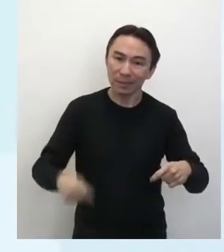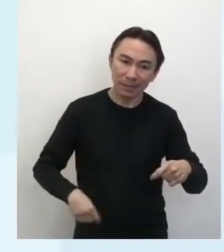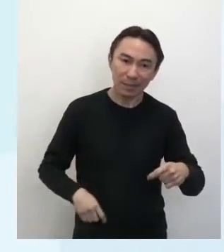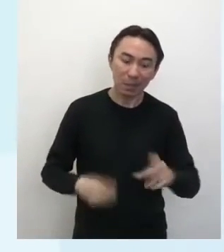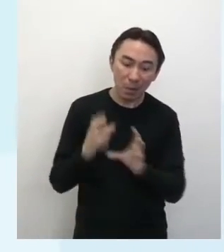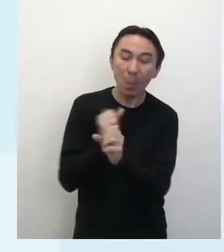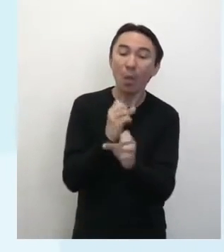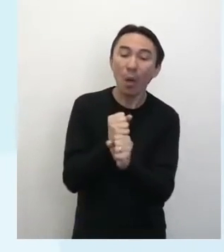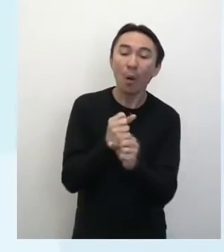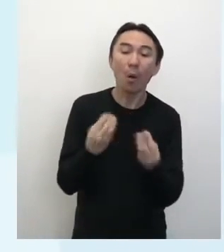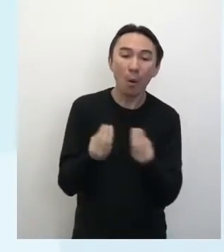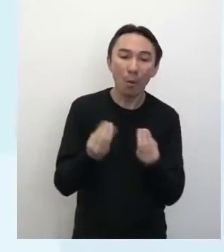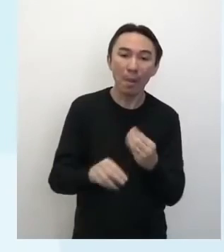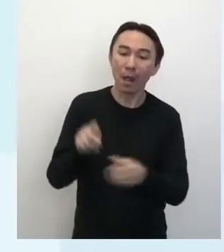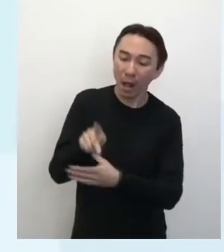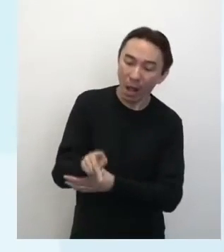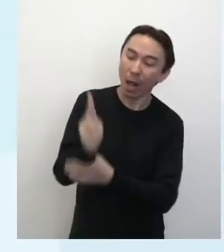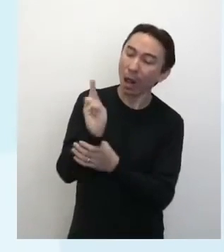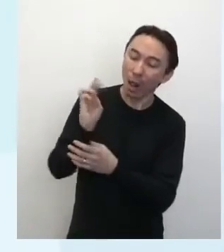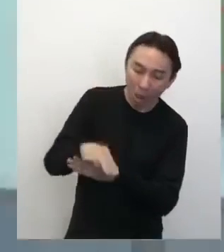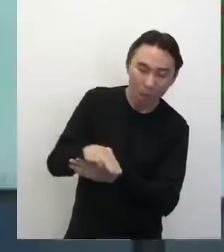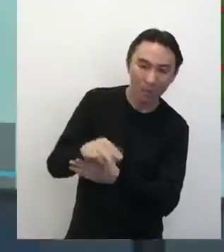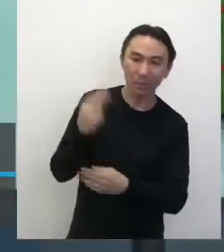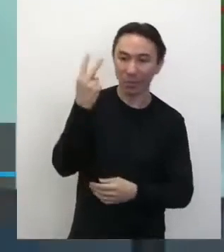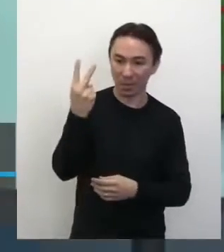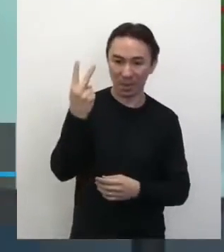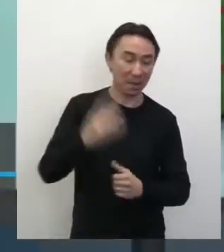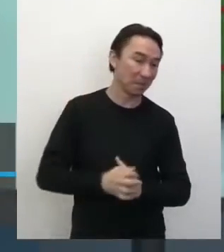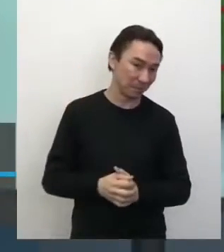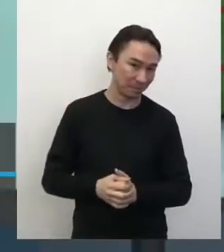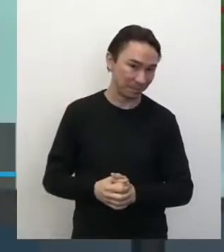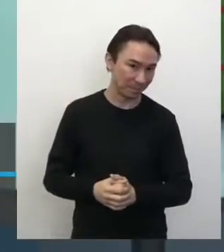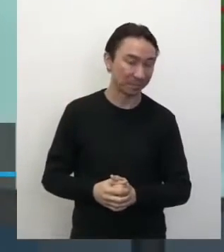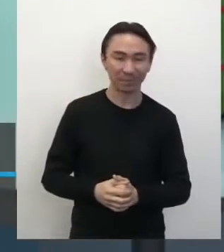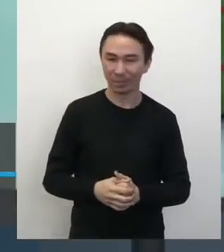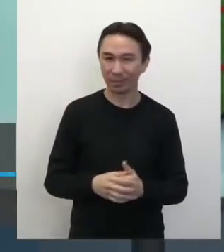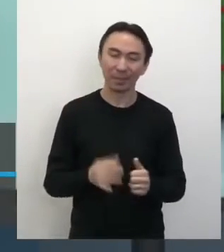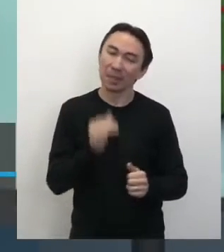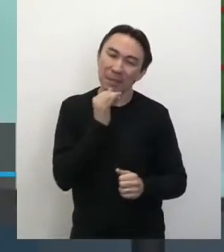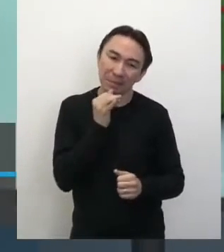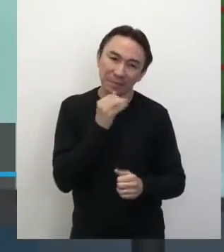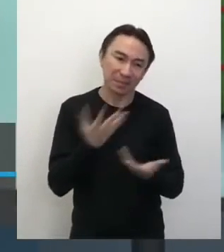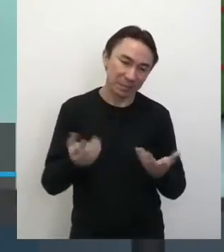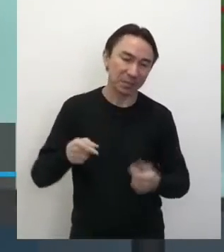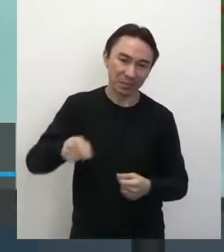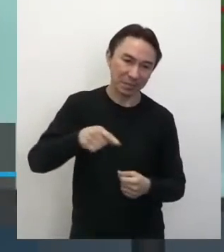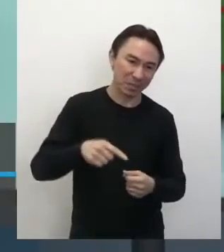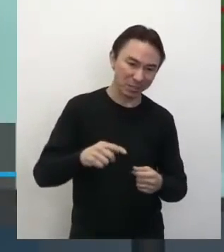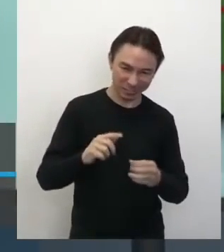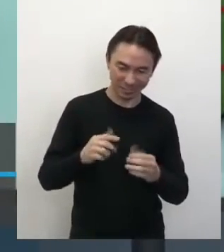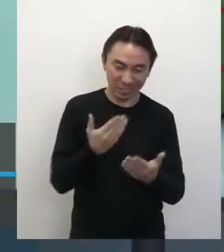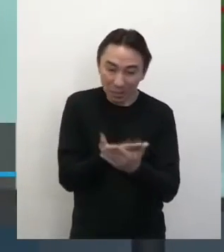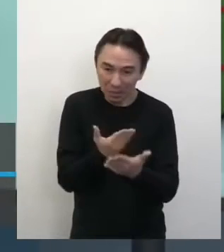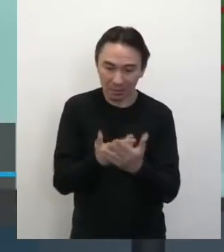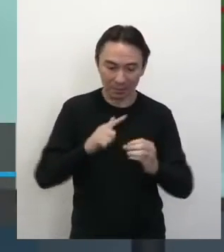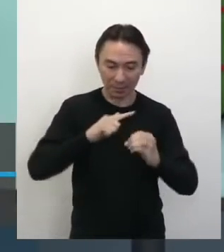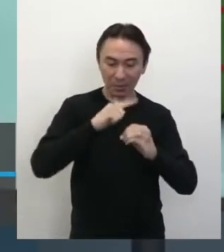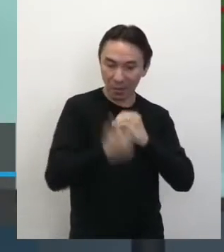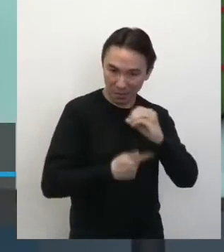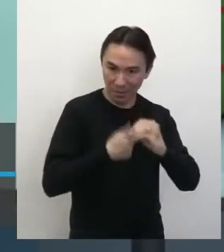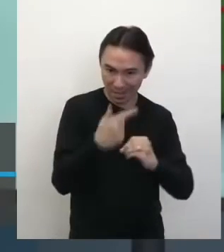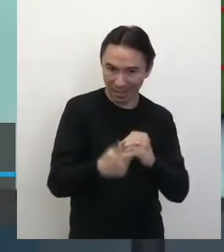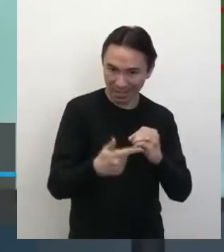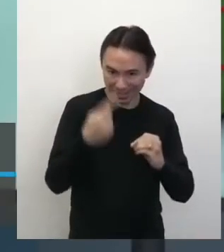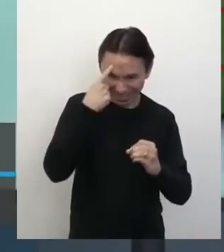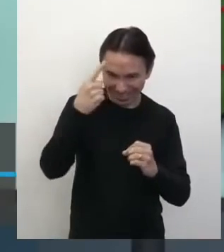quilômetros quadrados. Aliás, quando a gente fala de, por exemplo, densidade demográfica na aula de geografia, né? A gente sempre